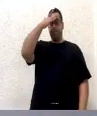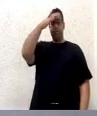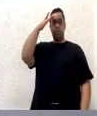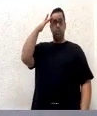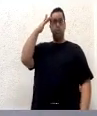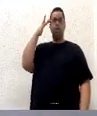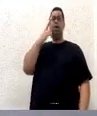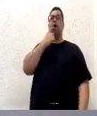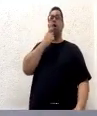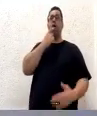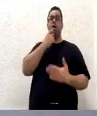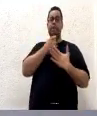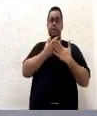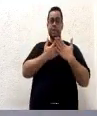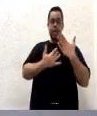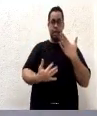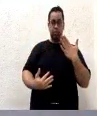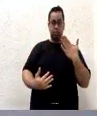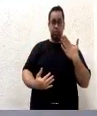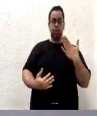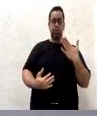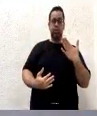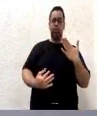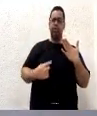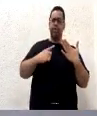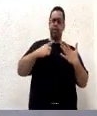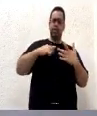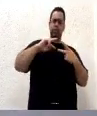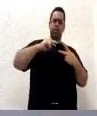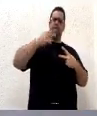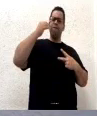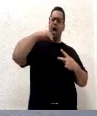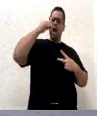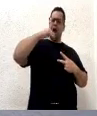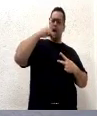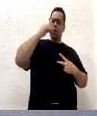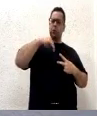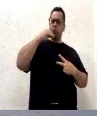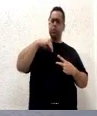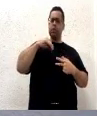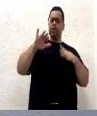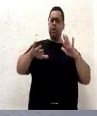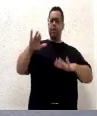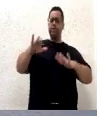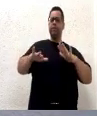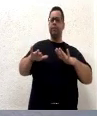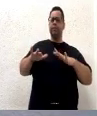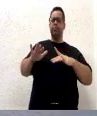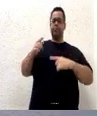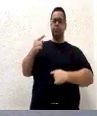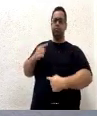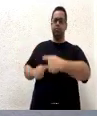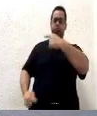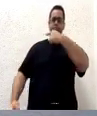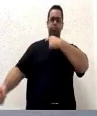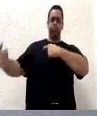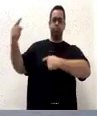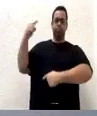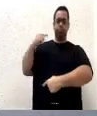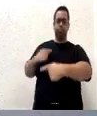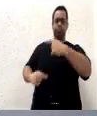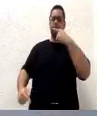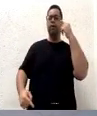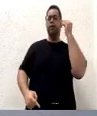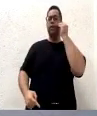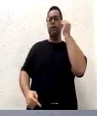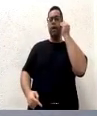também organizado, já fez isso, de buscar o sangue, traz para cá, faz a transfusão, testa de novo, vê como é que está,